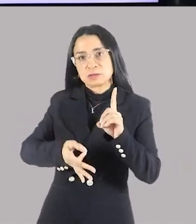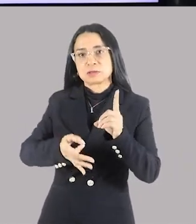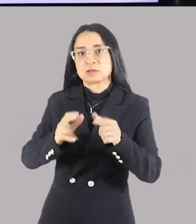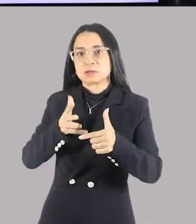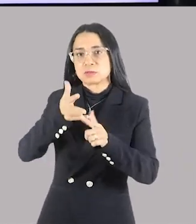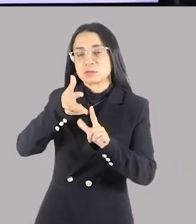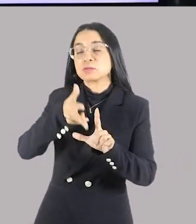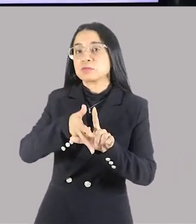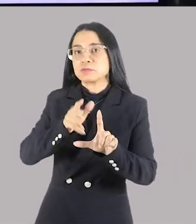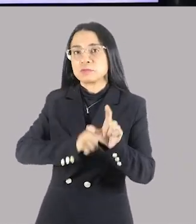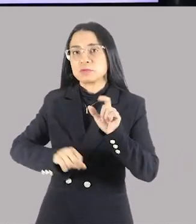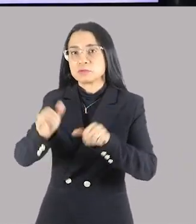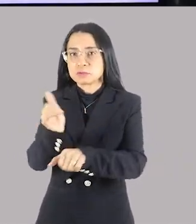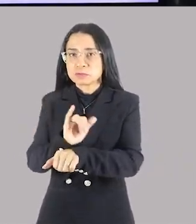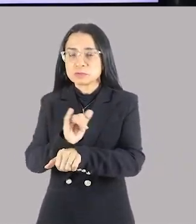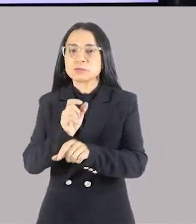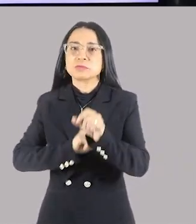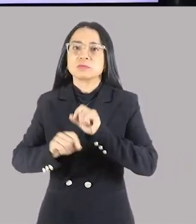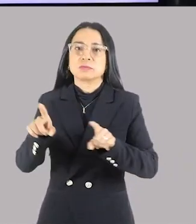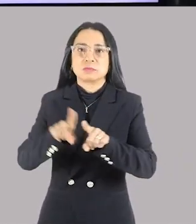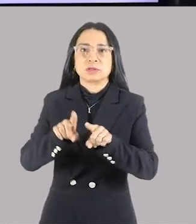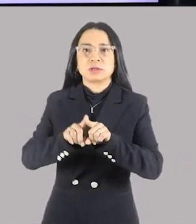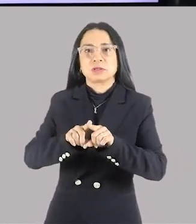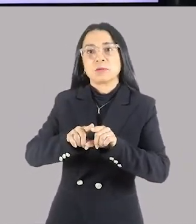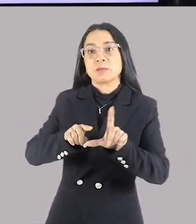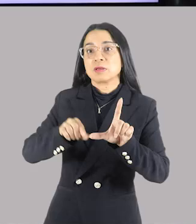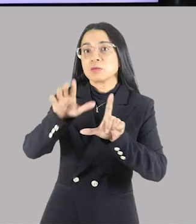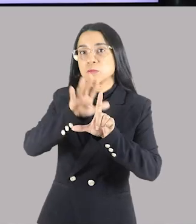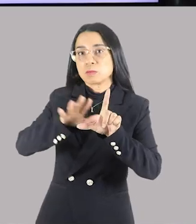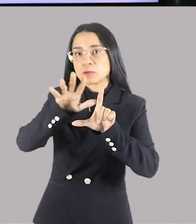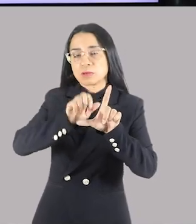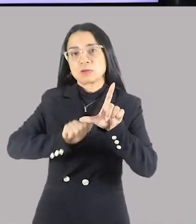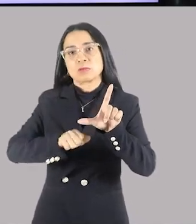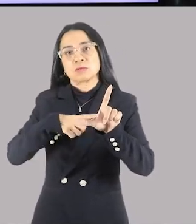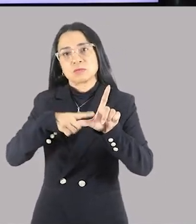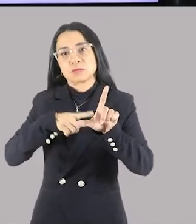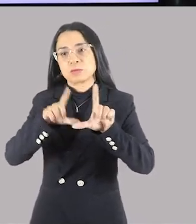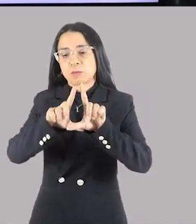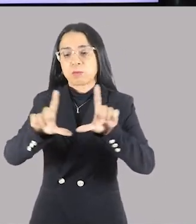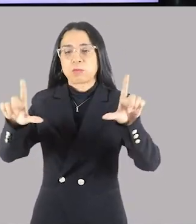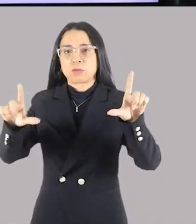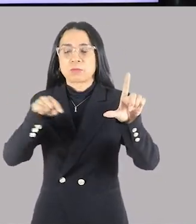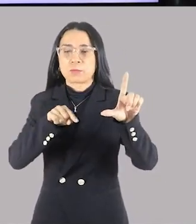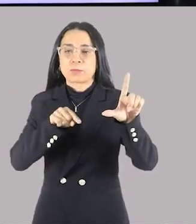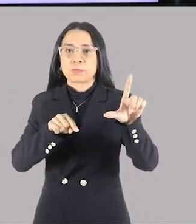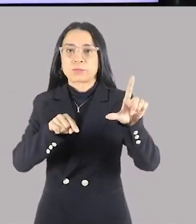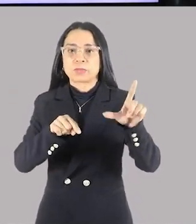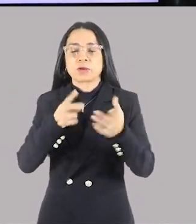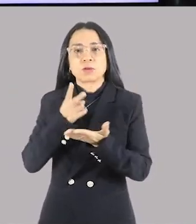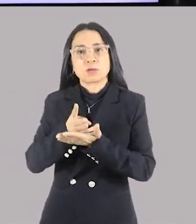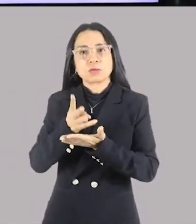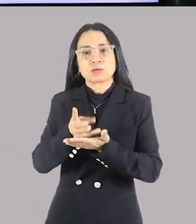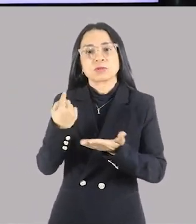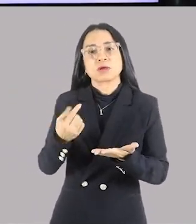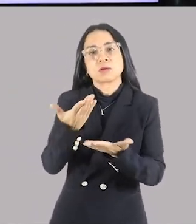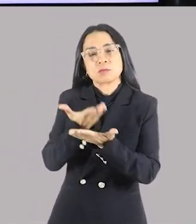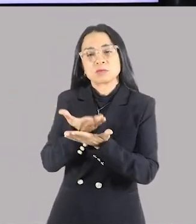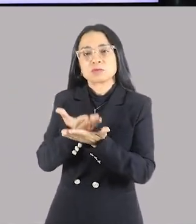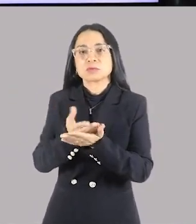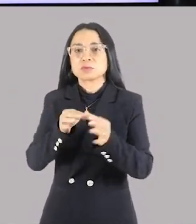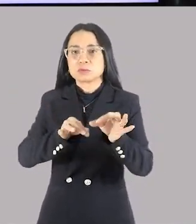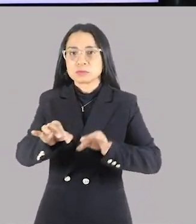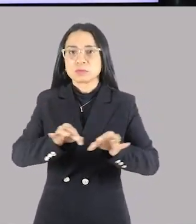no YouTube e também no QR Code disponibilizado na tela, tudo bem? Agora nós vamos dar continuidade ao estudo